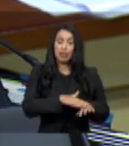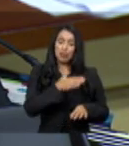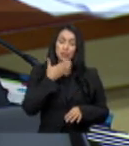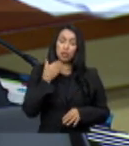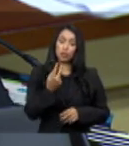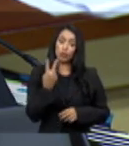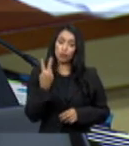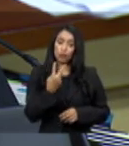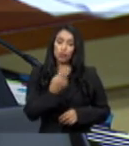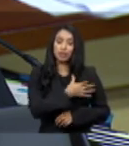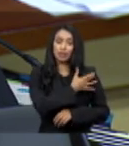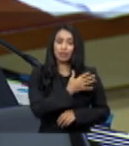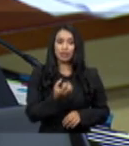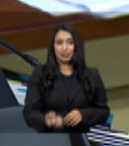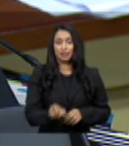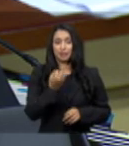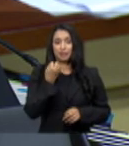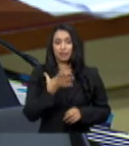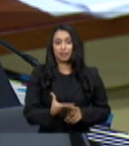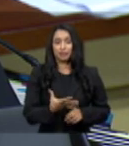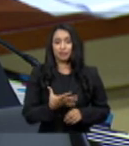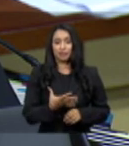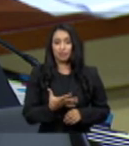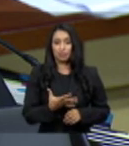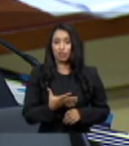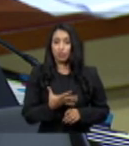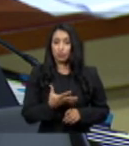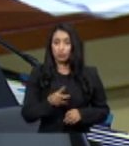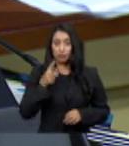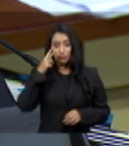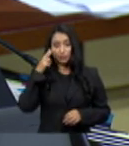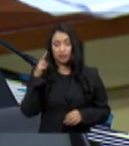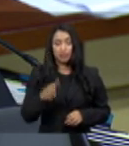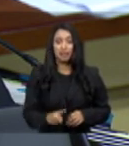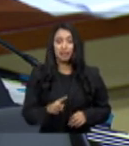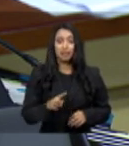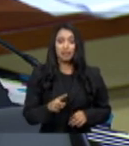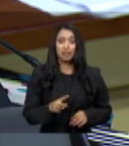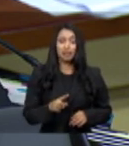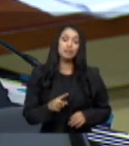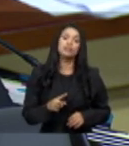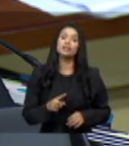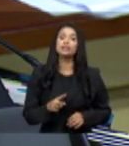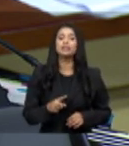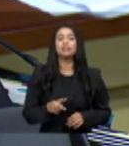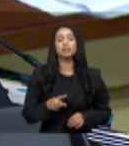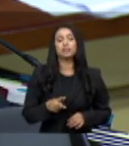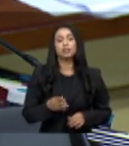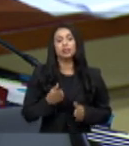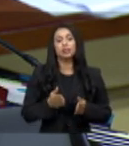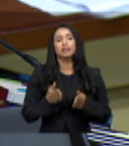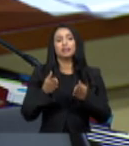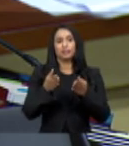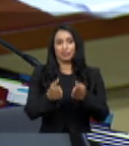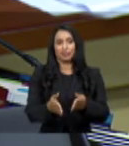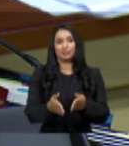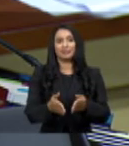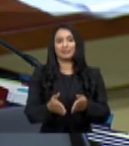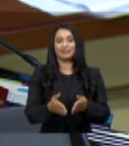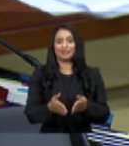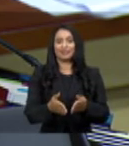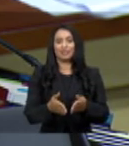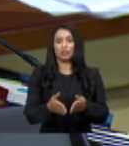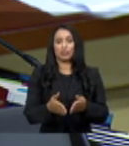bons portanto há situações em que você tem que ter um comando único uma diretriz ti e acho que ela deve